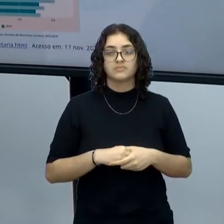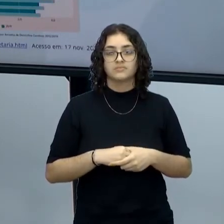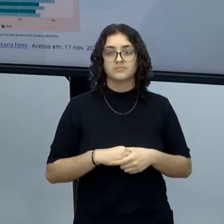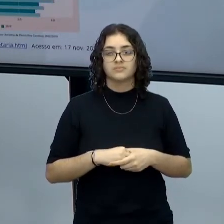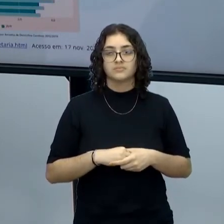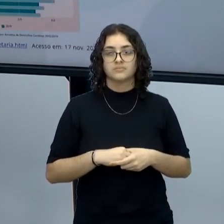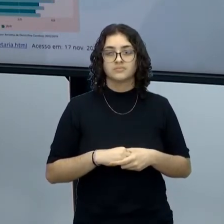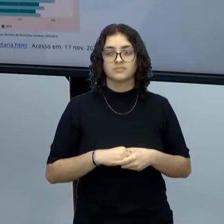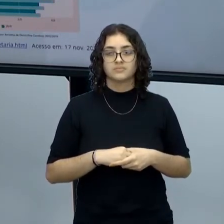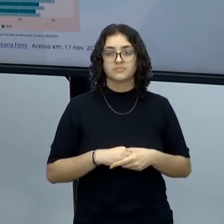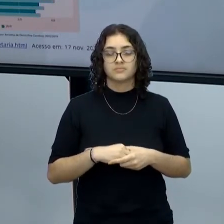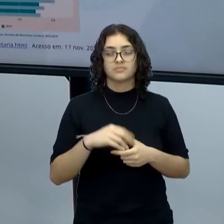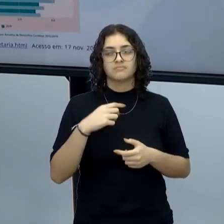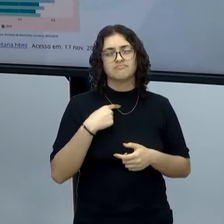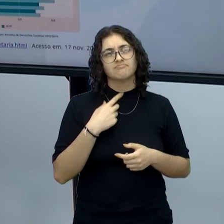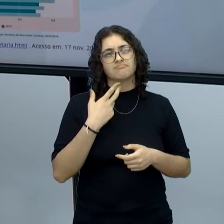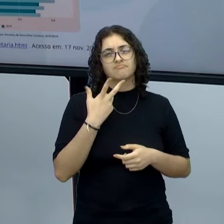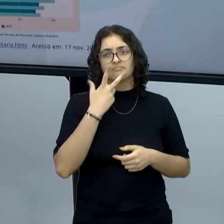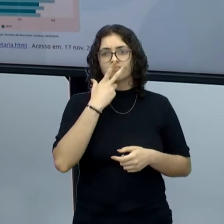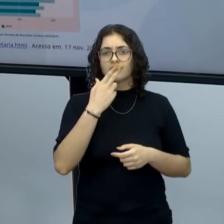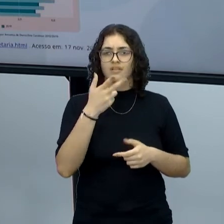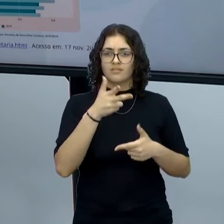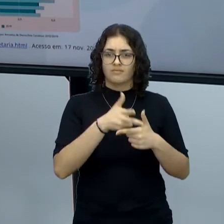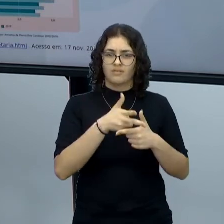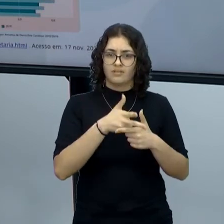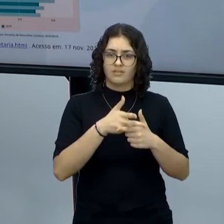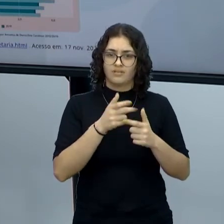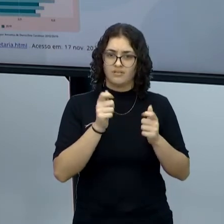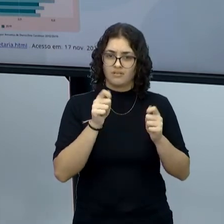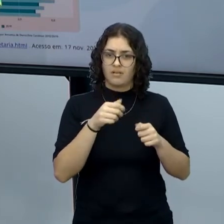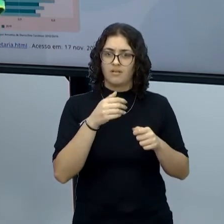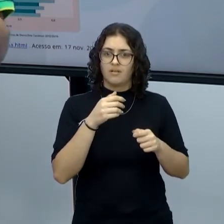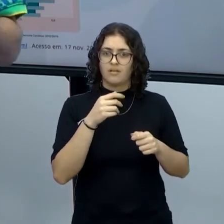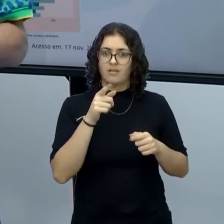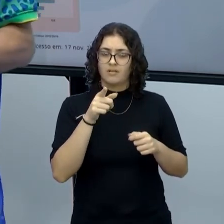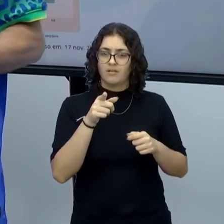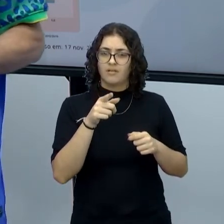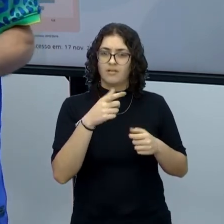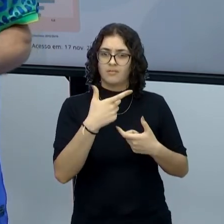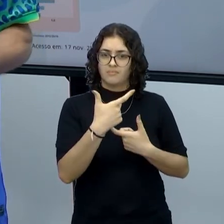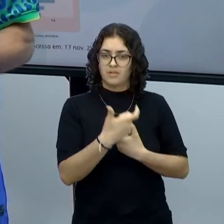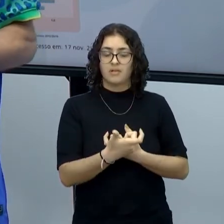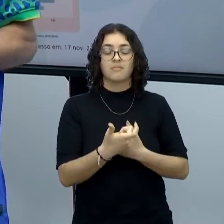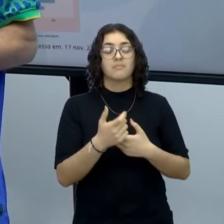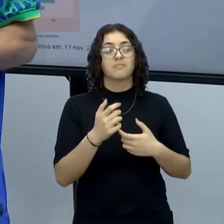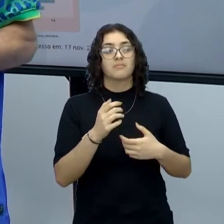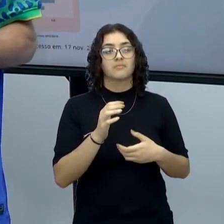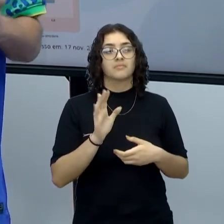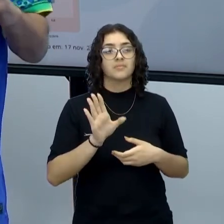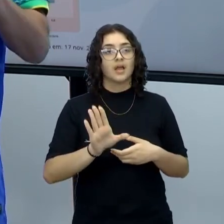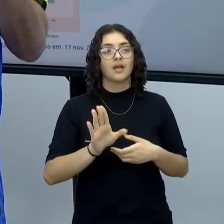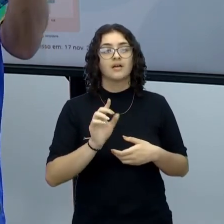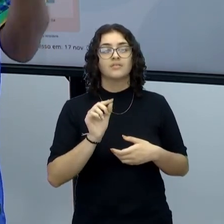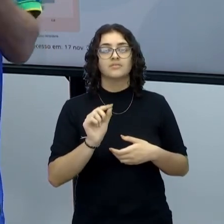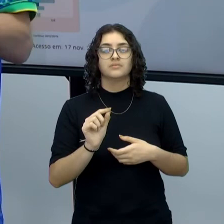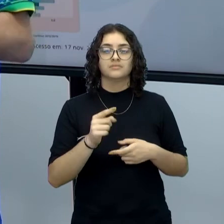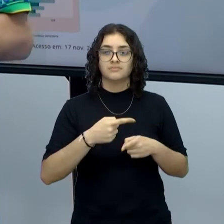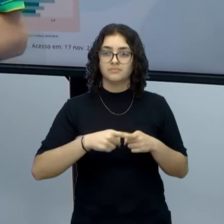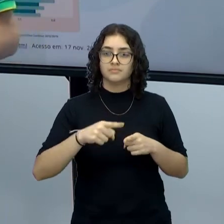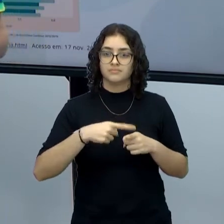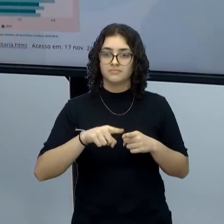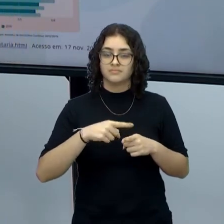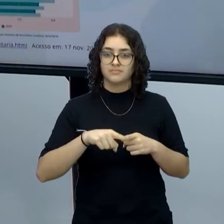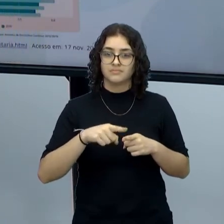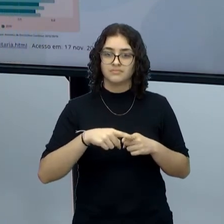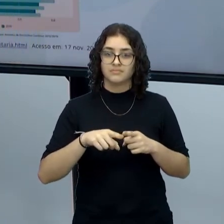Eu achei até que pelo menos o vídeo ia ter para eu poder pedir para vocês printarem e tal, mas assim, por problemas aí